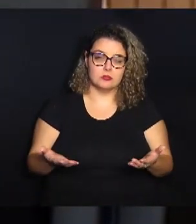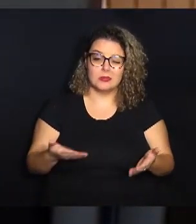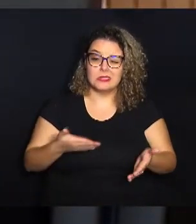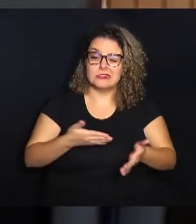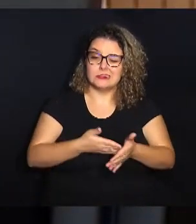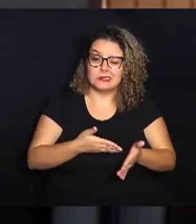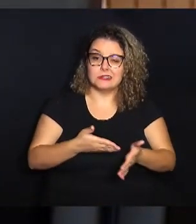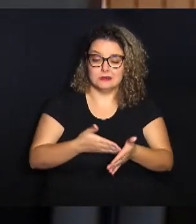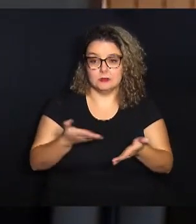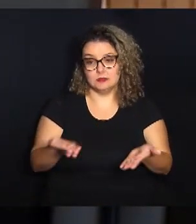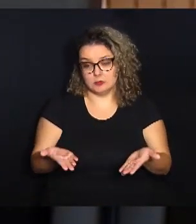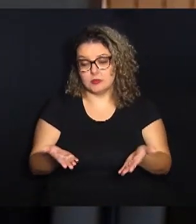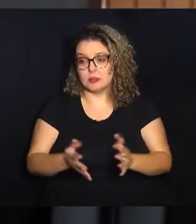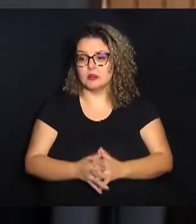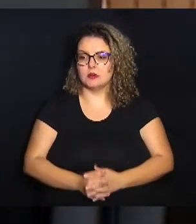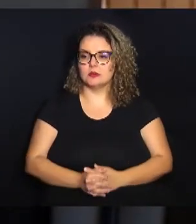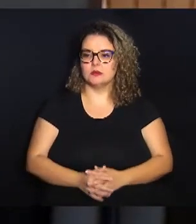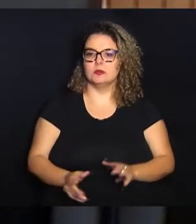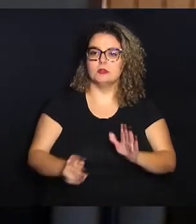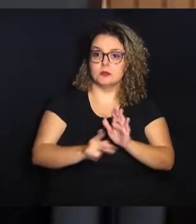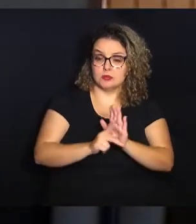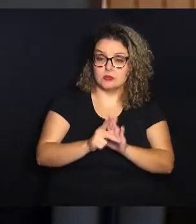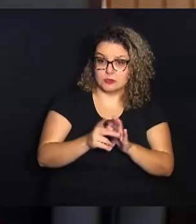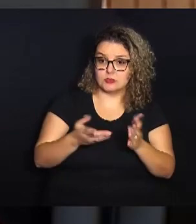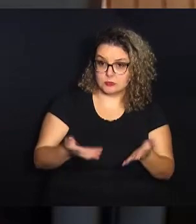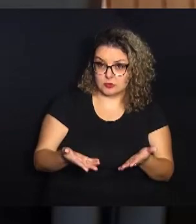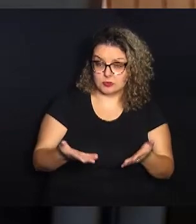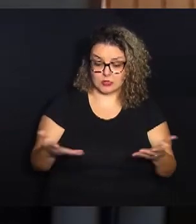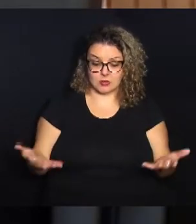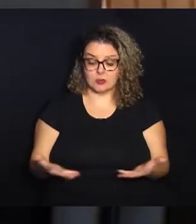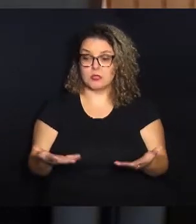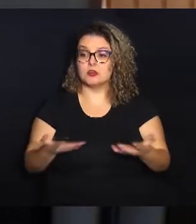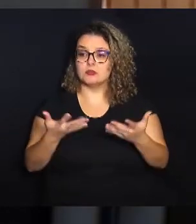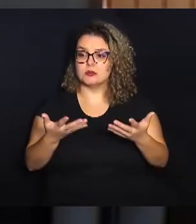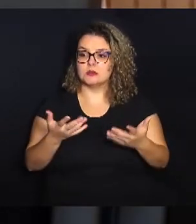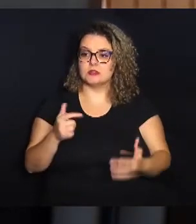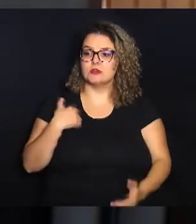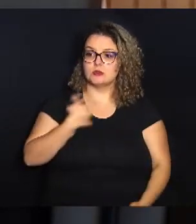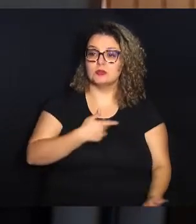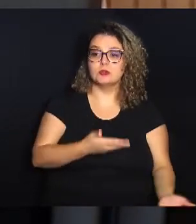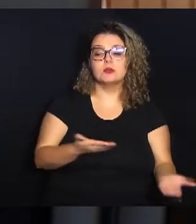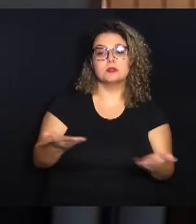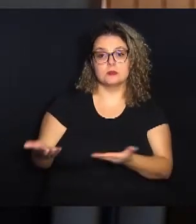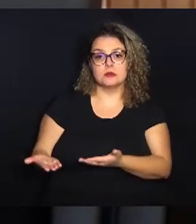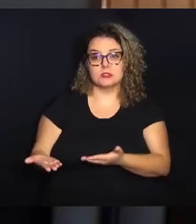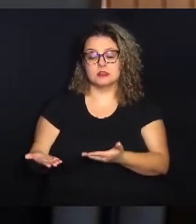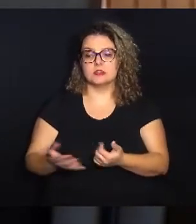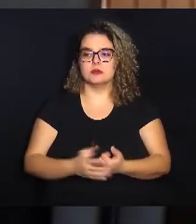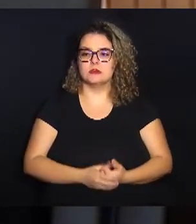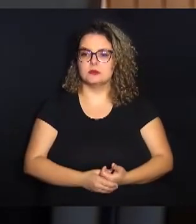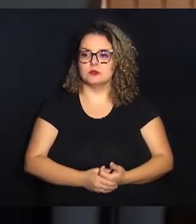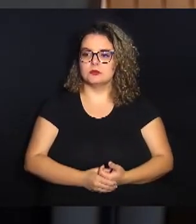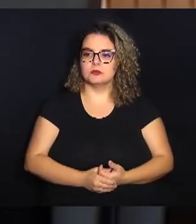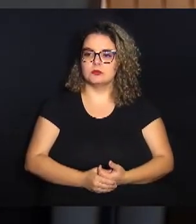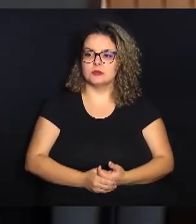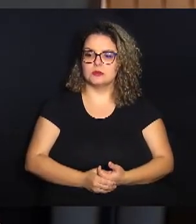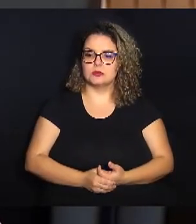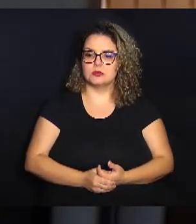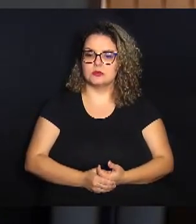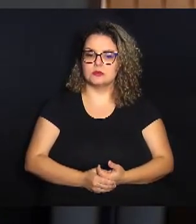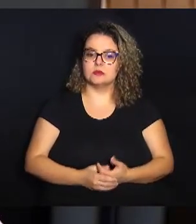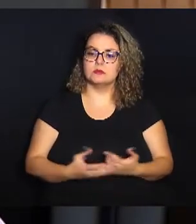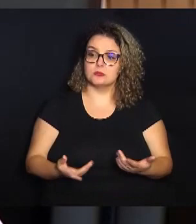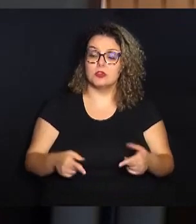restritos. Então, os projetos, as iniciativas que nós apresentamos, além de